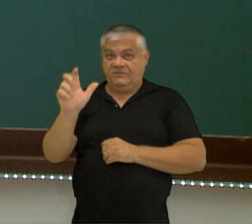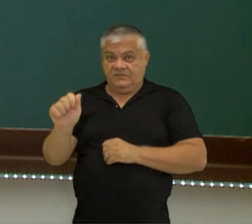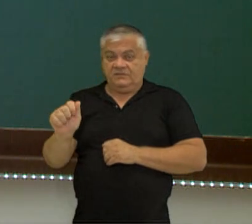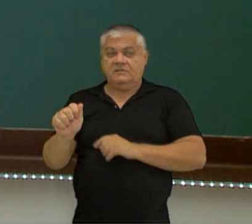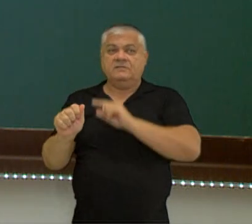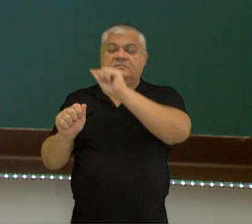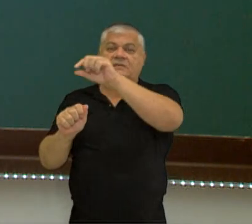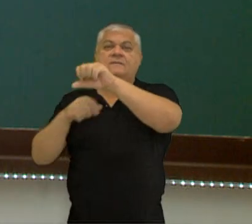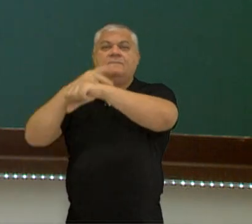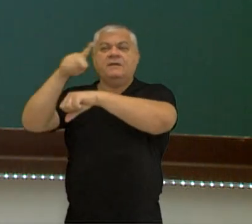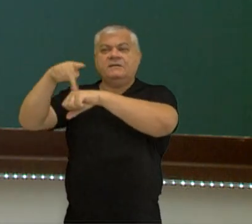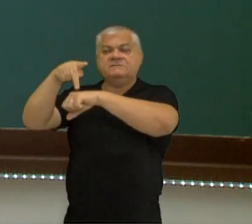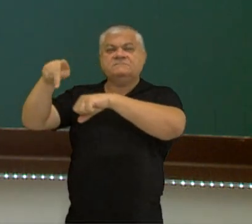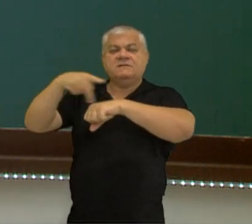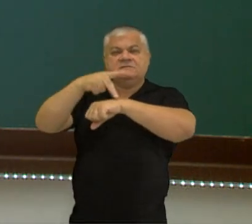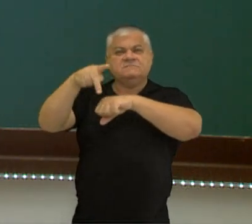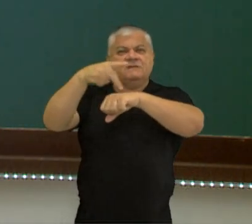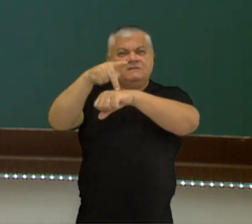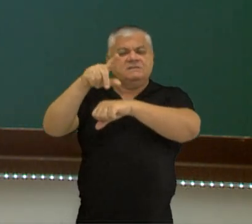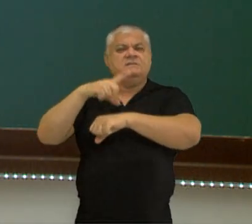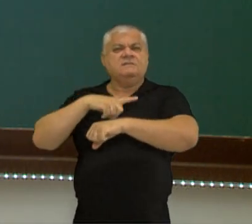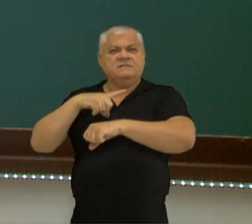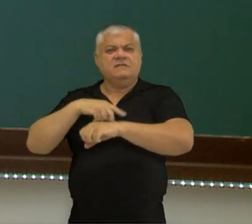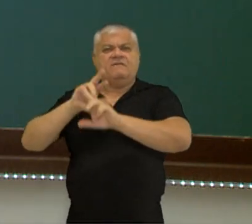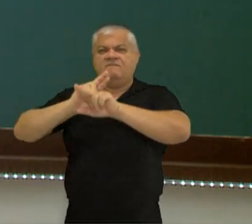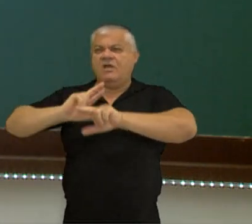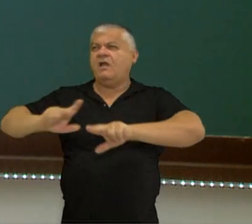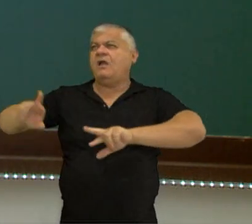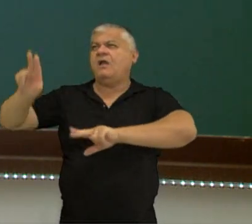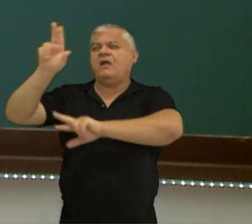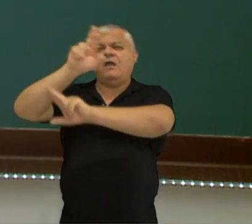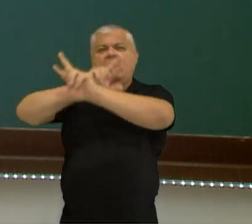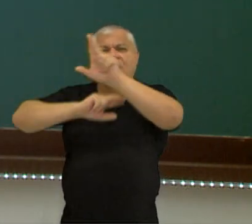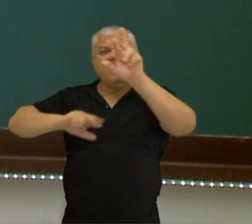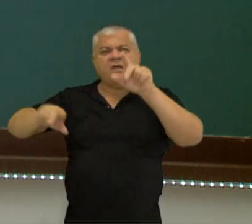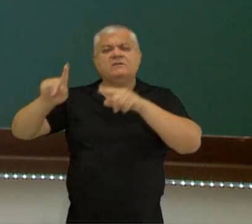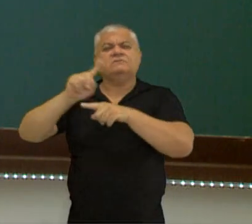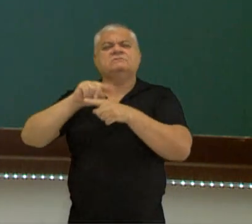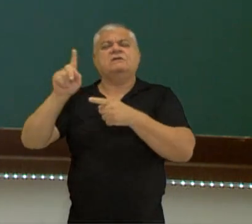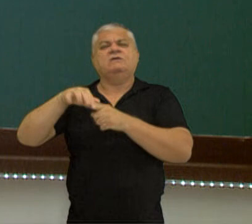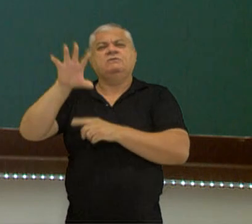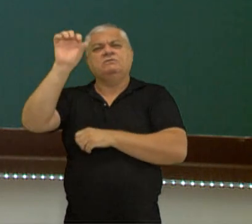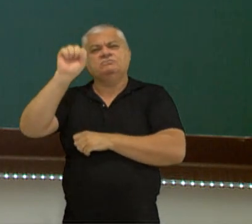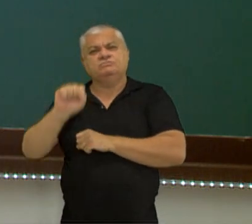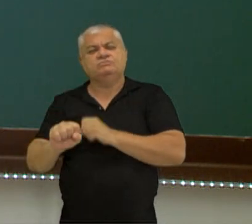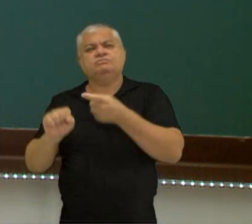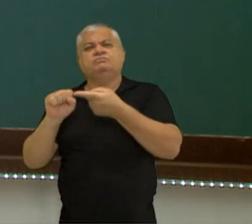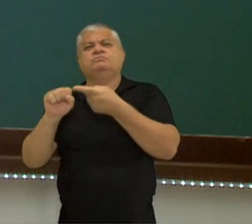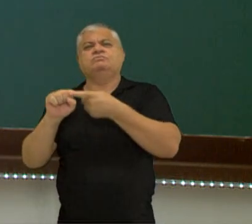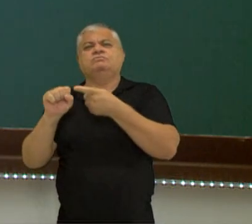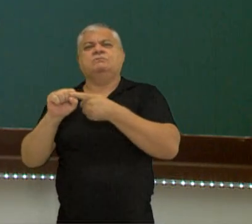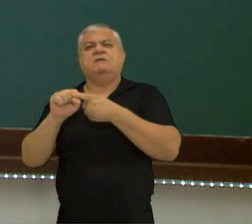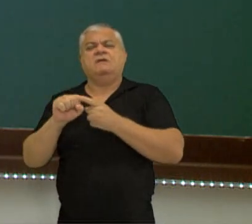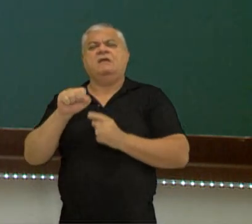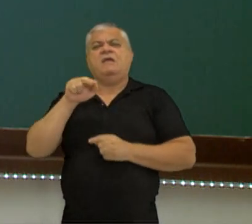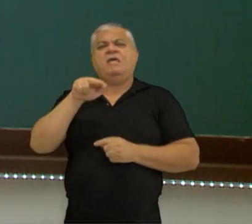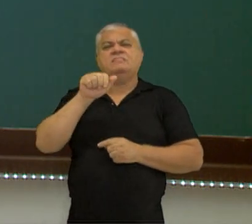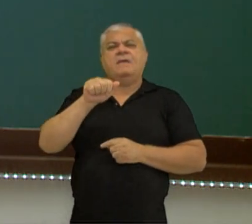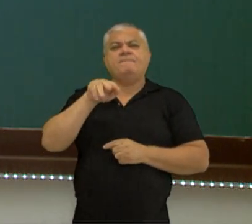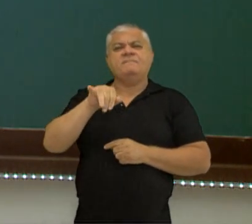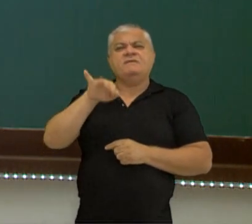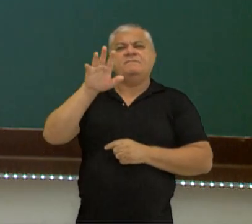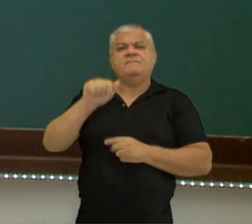africano e entre os países que fazem parte, nós vamos ter África do Sul, Namíbia,